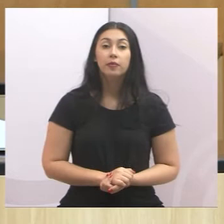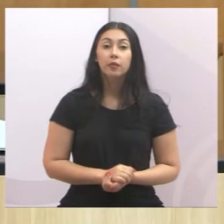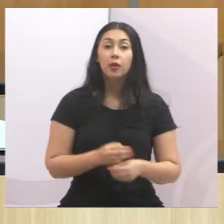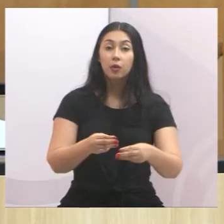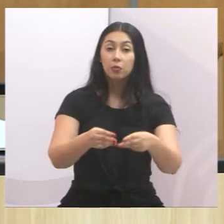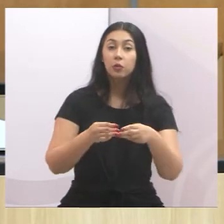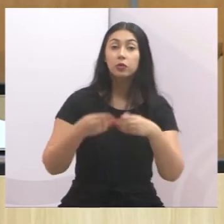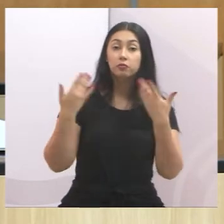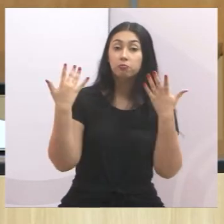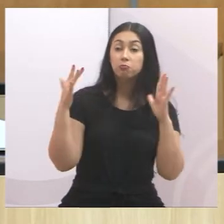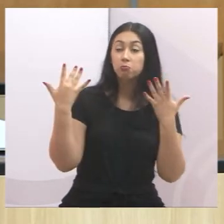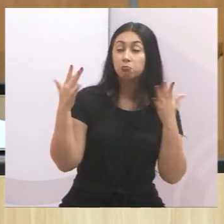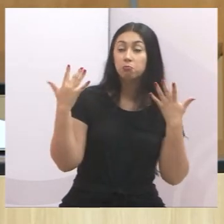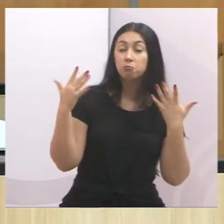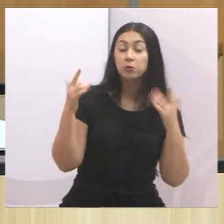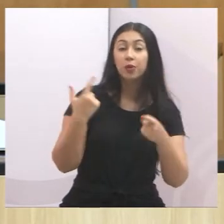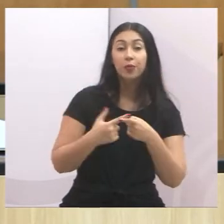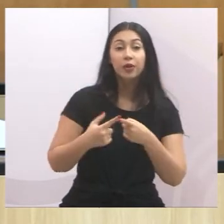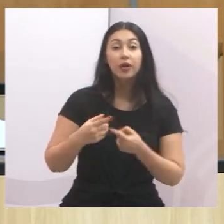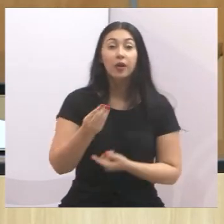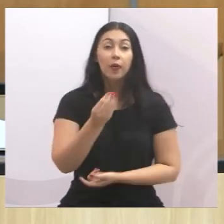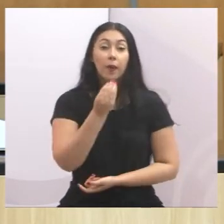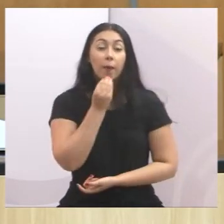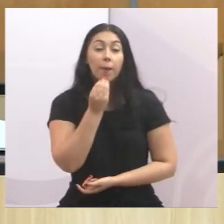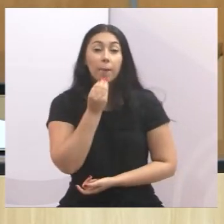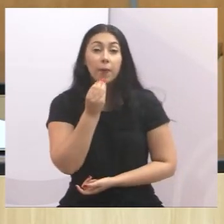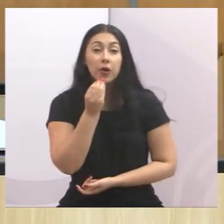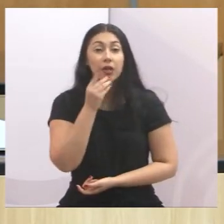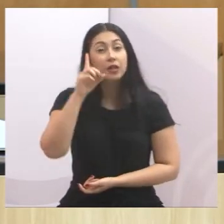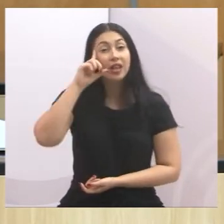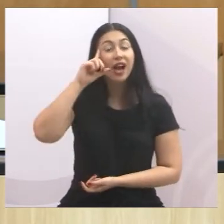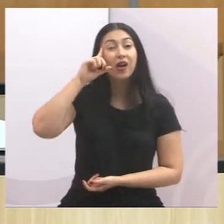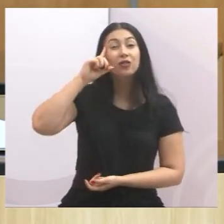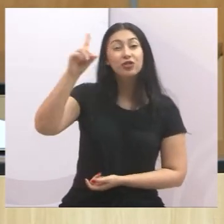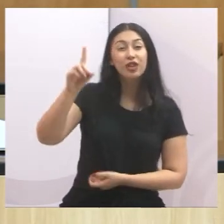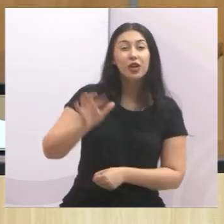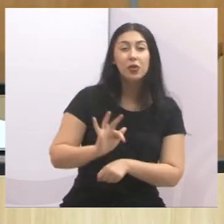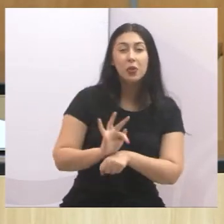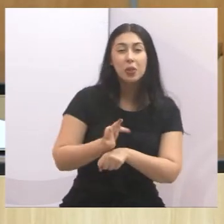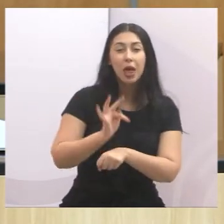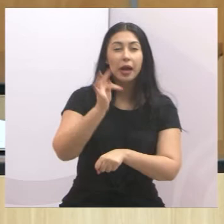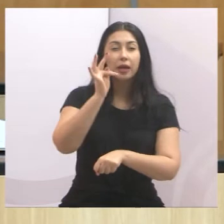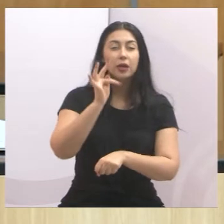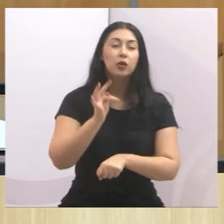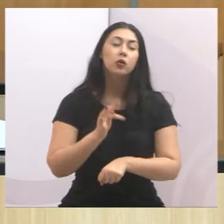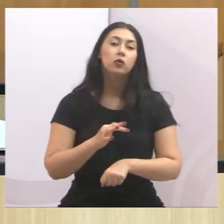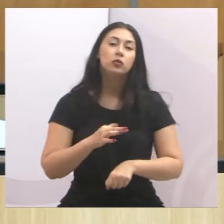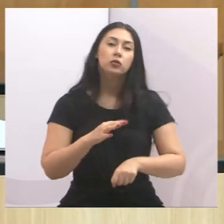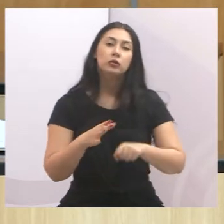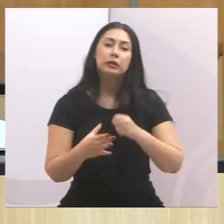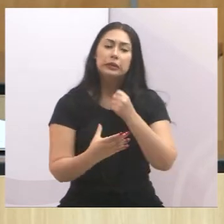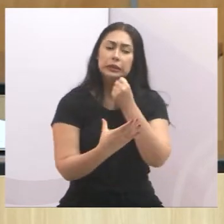moção congratulatória por oportunidade do transcurso do Dia do Técnico de Segurança do Trabalho, celebrado em 27 de novembro. Nesta